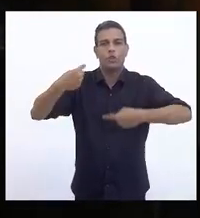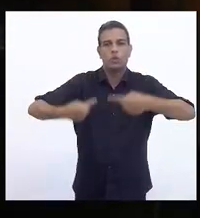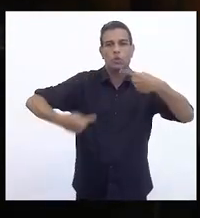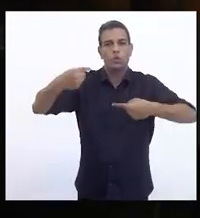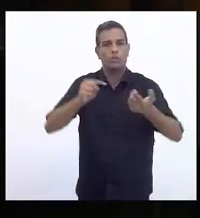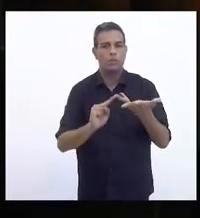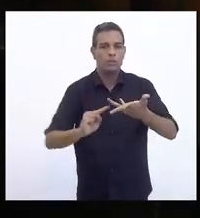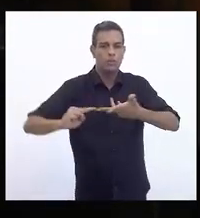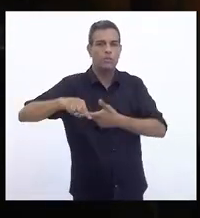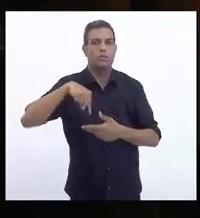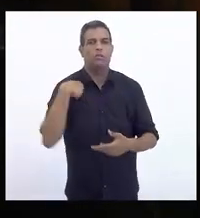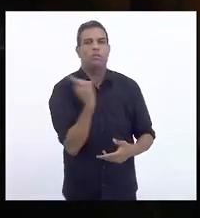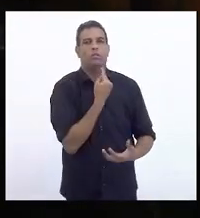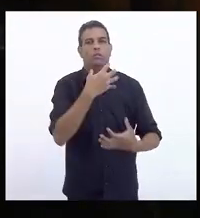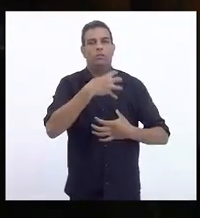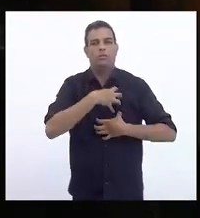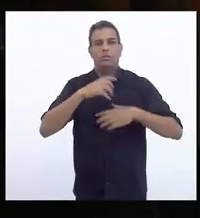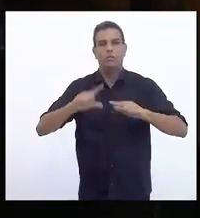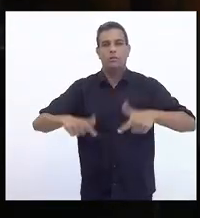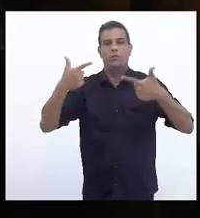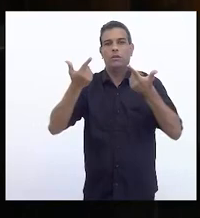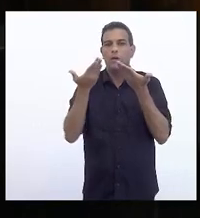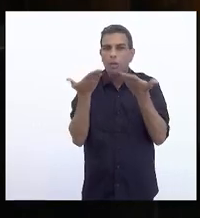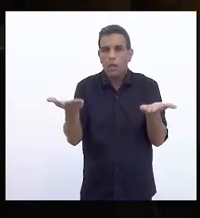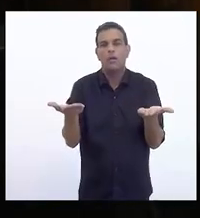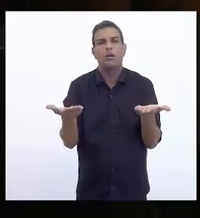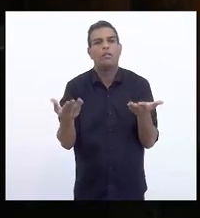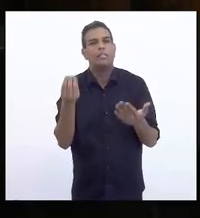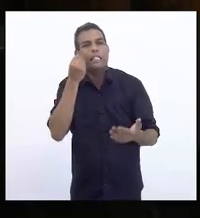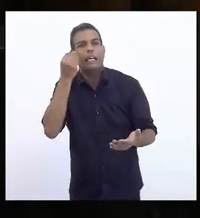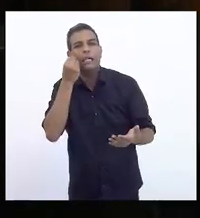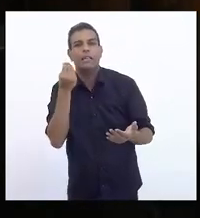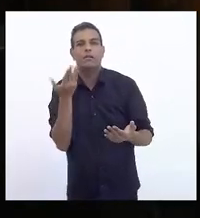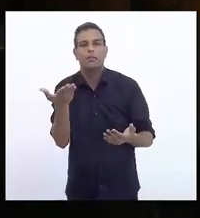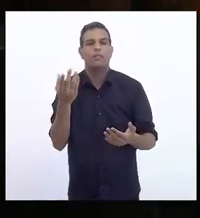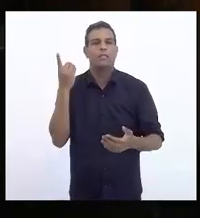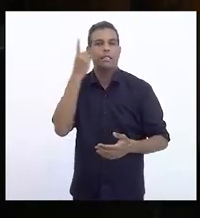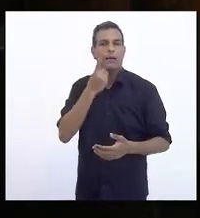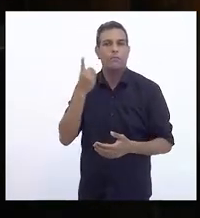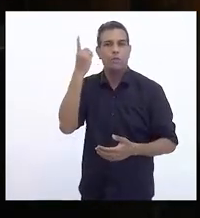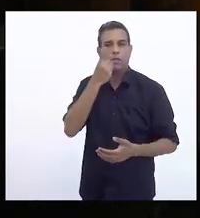diversidade, produziu. Portanto, essa manifestação que quero fazer, e